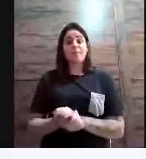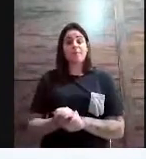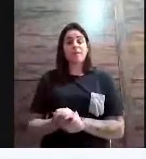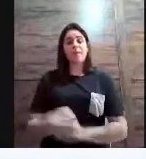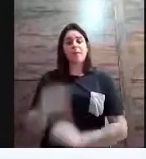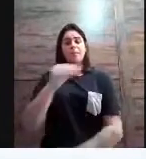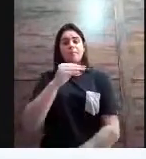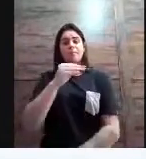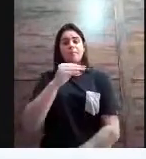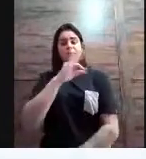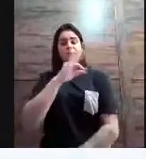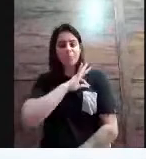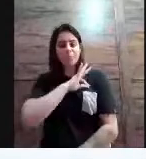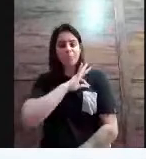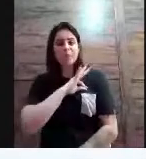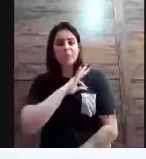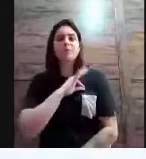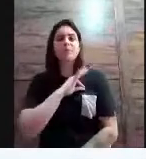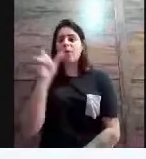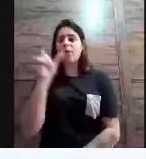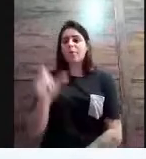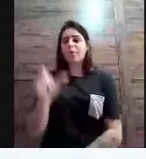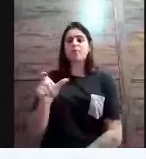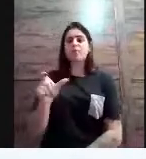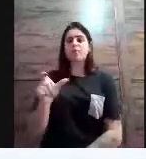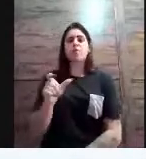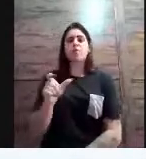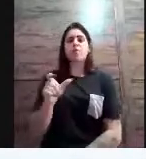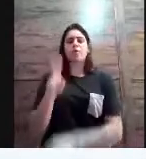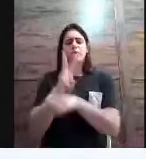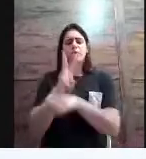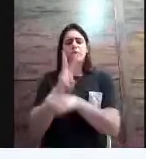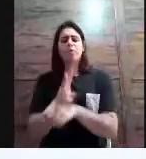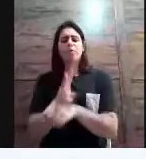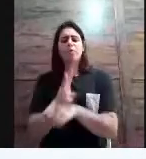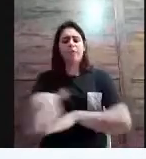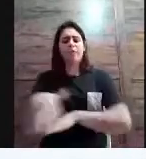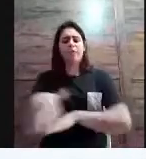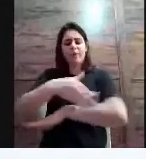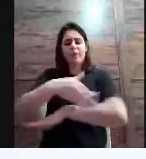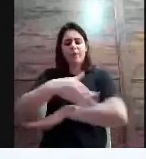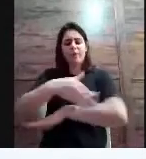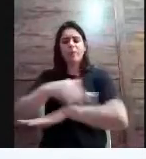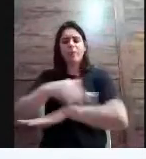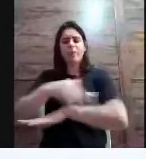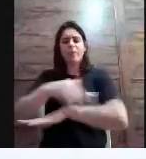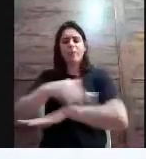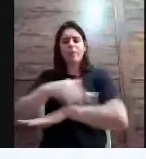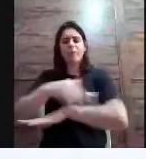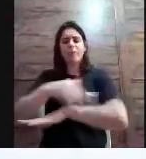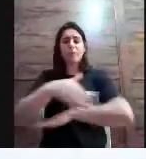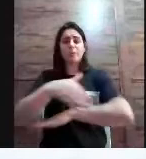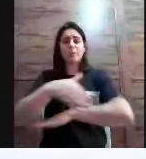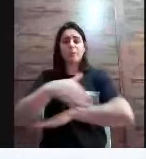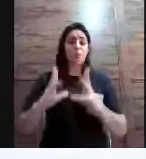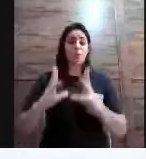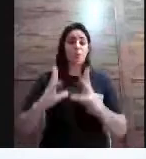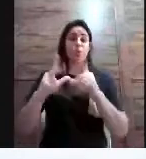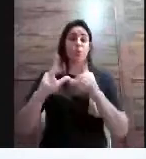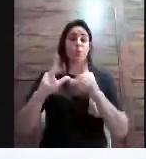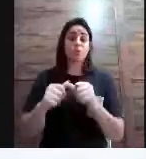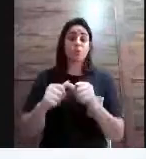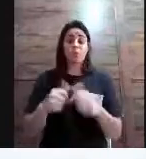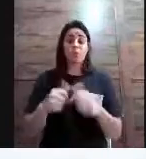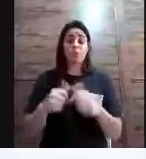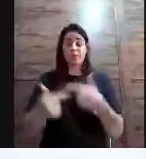né? Garis, lixeiros, todo mundo que tem que... Está na linha de São frente, serviços né? obrigatórios, linha de frente,